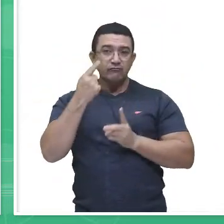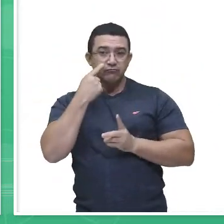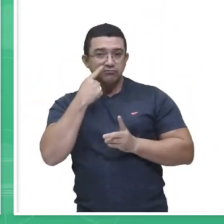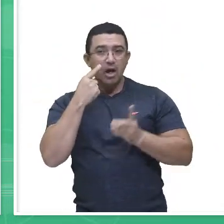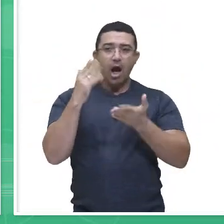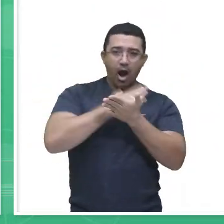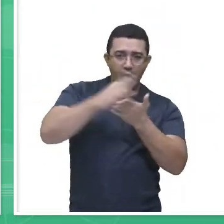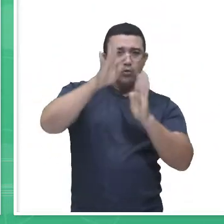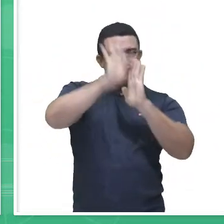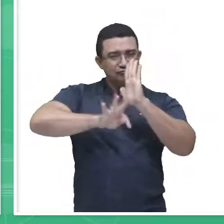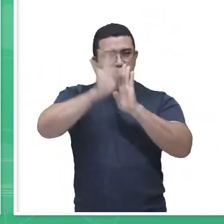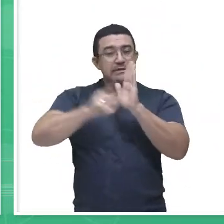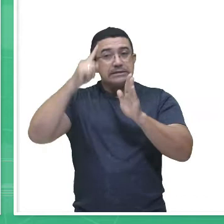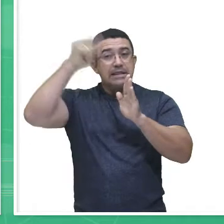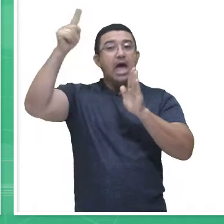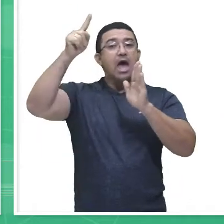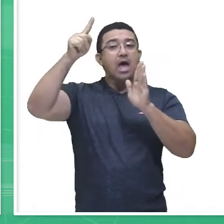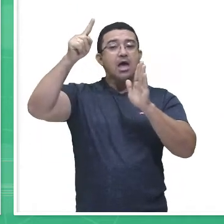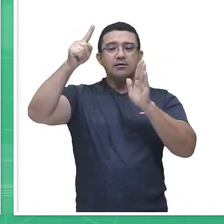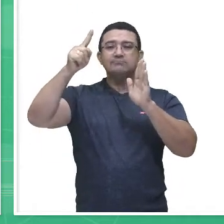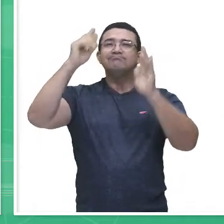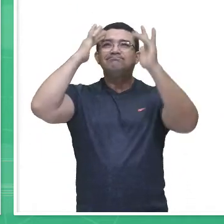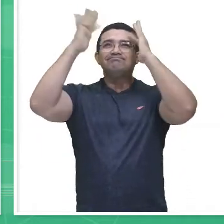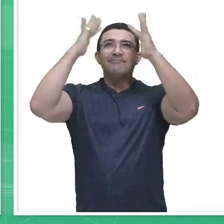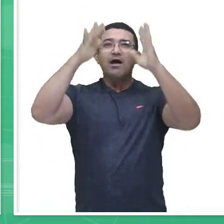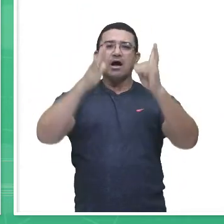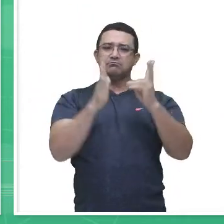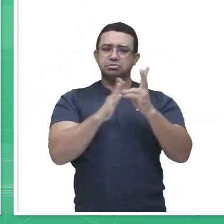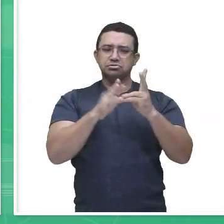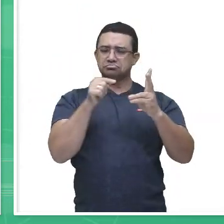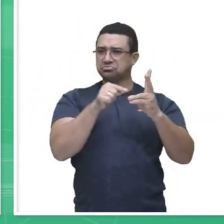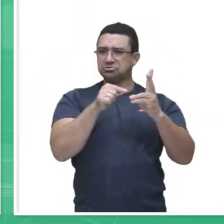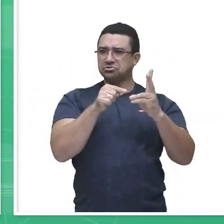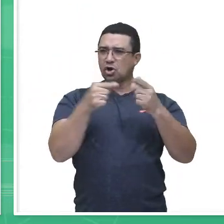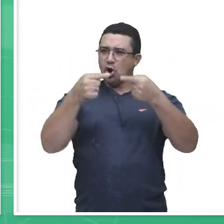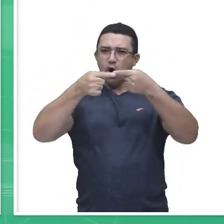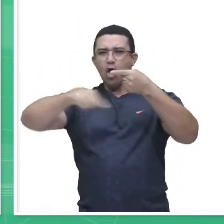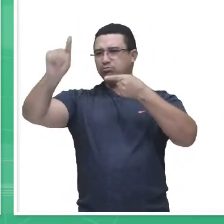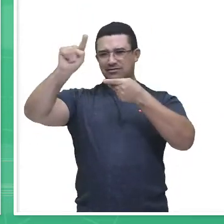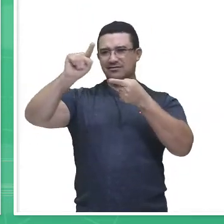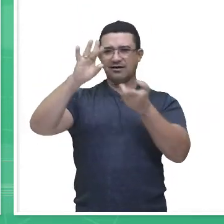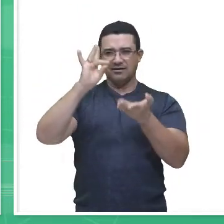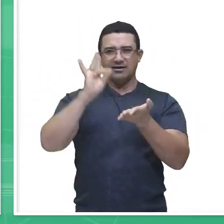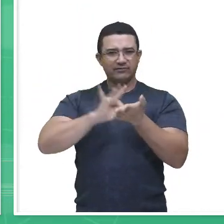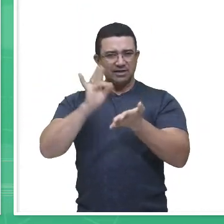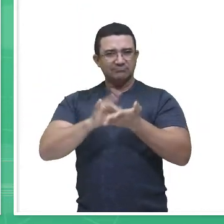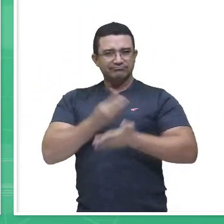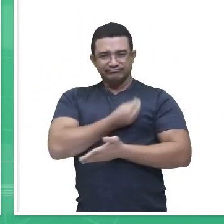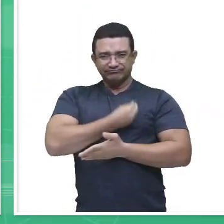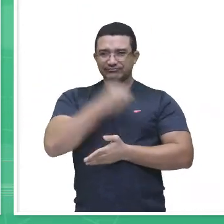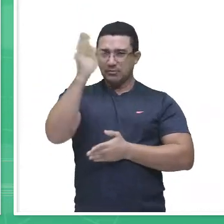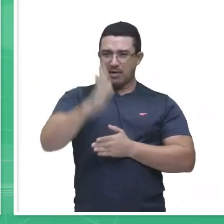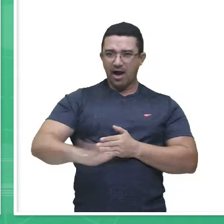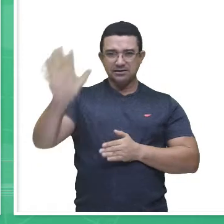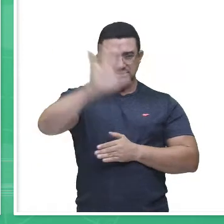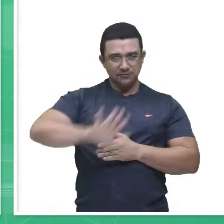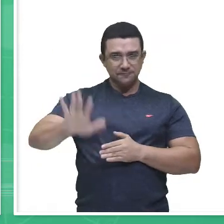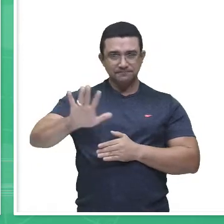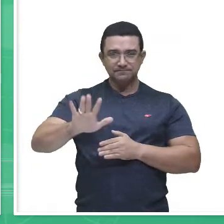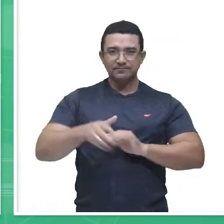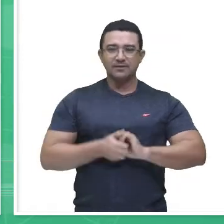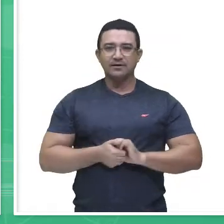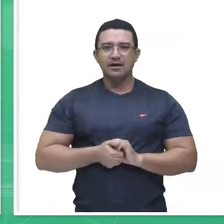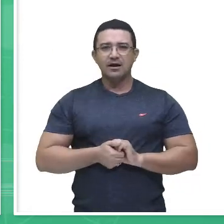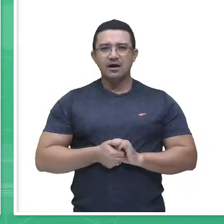textos essa ideia de idealização. Um índio que de repente não corresponde a uma realidade, certo? Então, exatamente quando a gente lembra